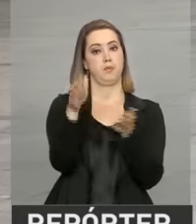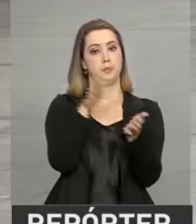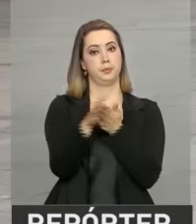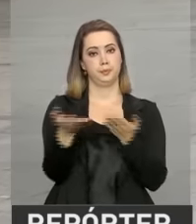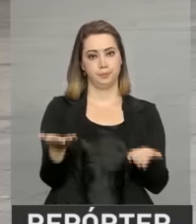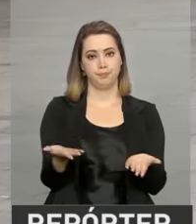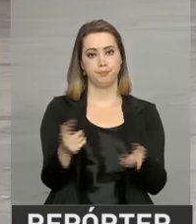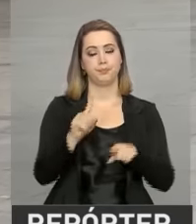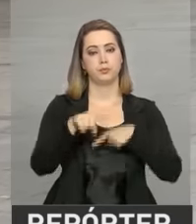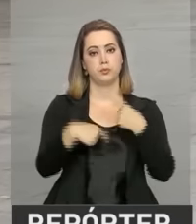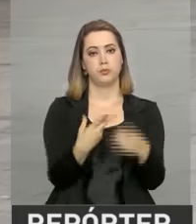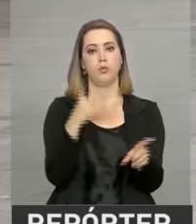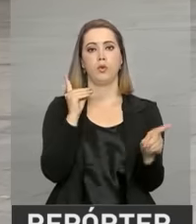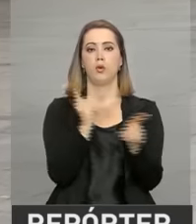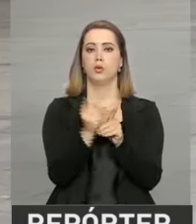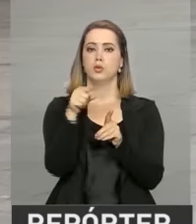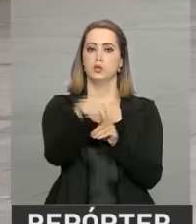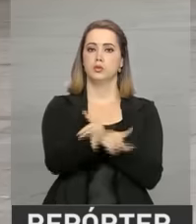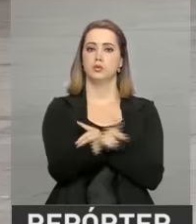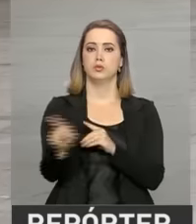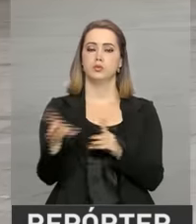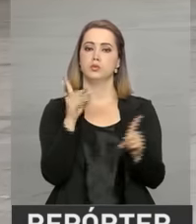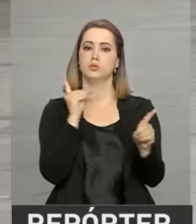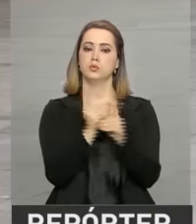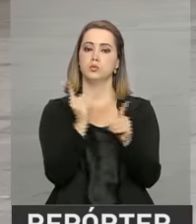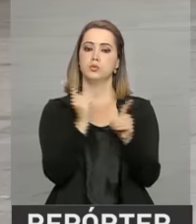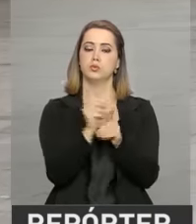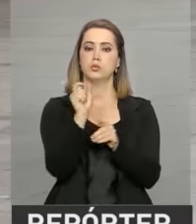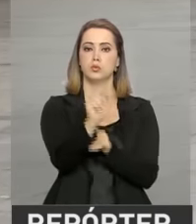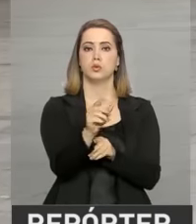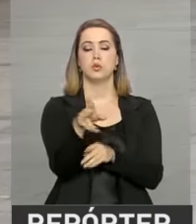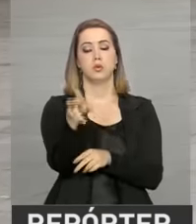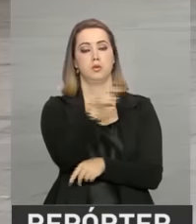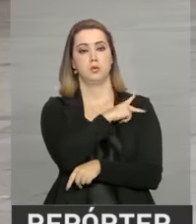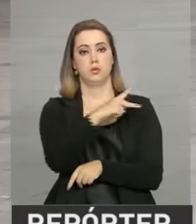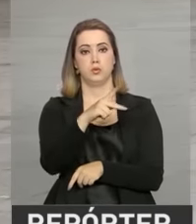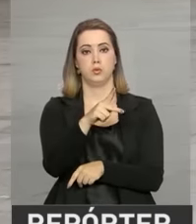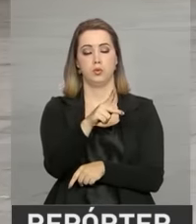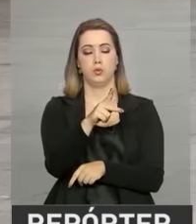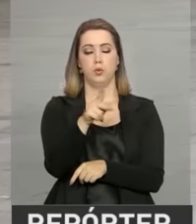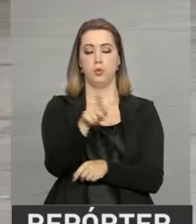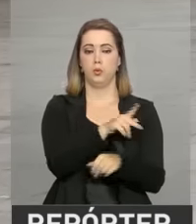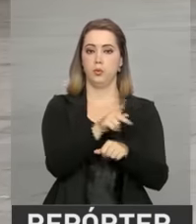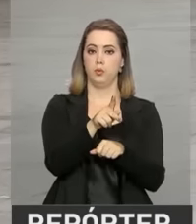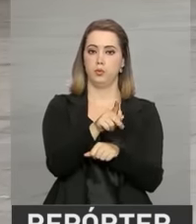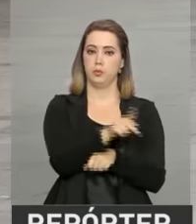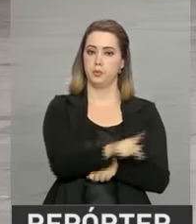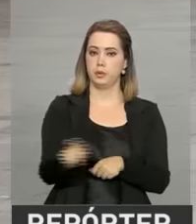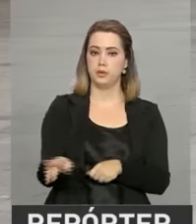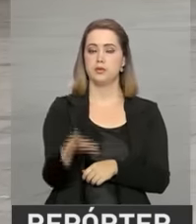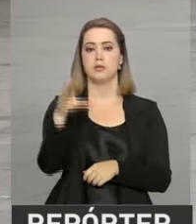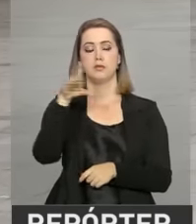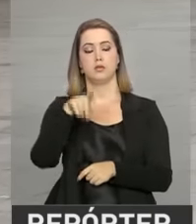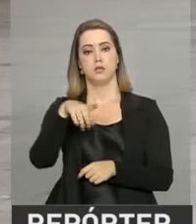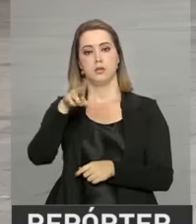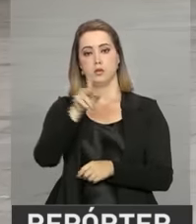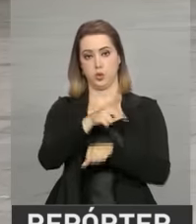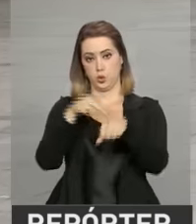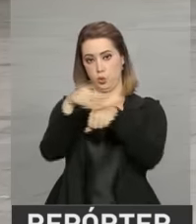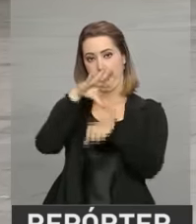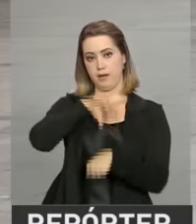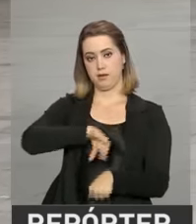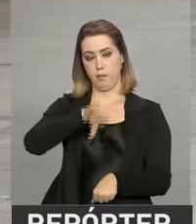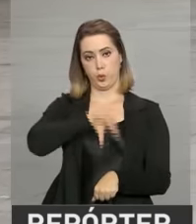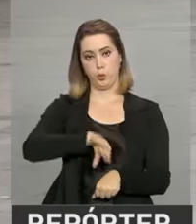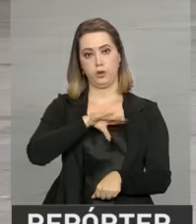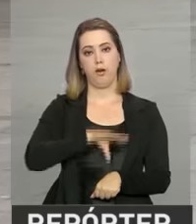Antônio Guterres, o presidente Michel Temer recebeu o presidente português Marcelo Rebelo de Souza. Manteve um